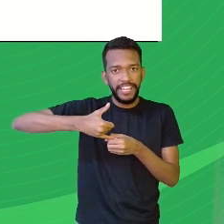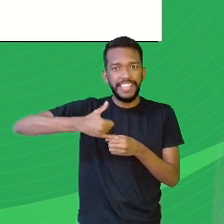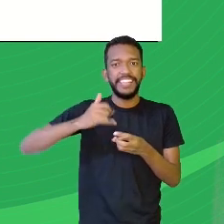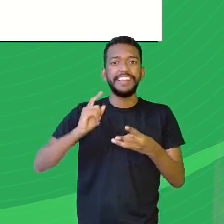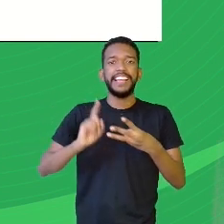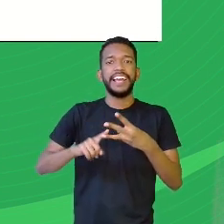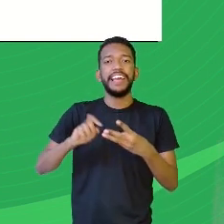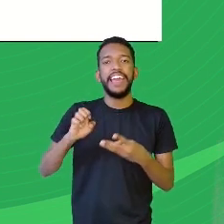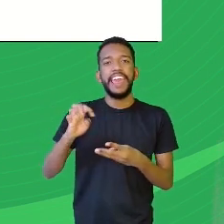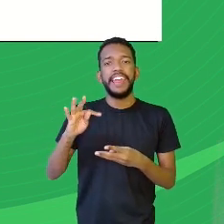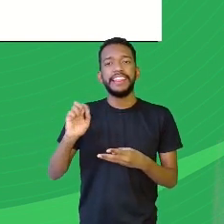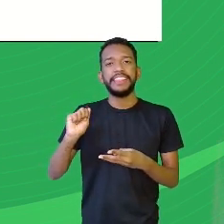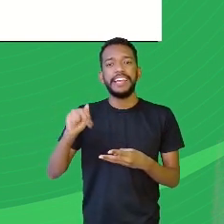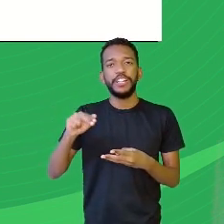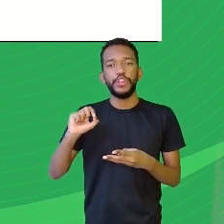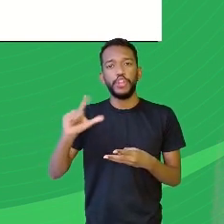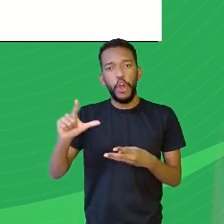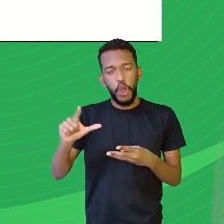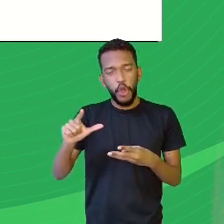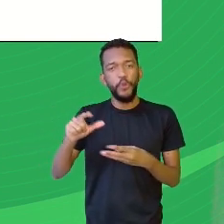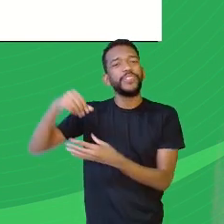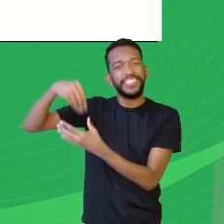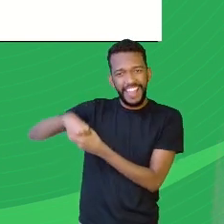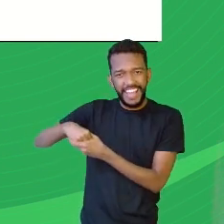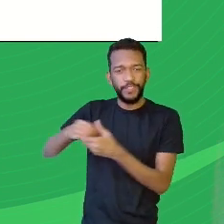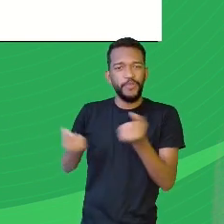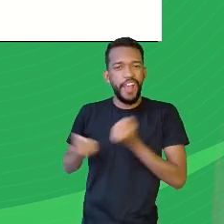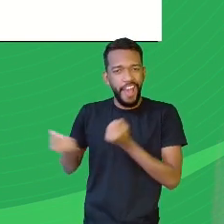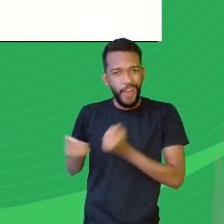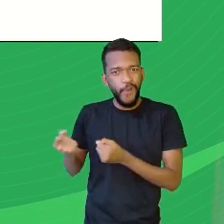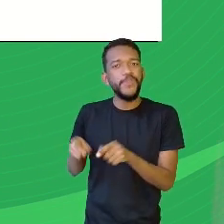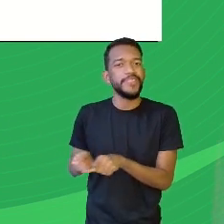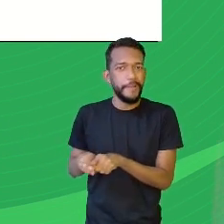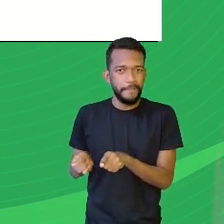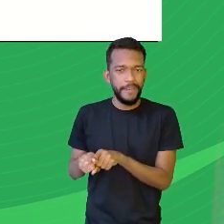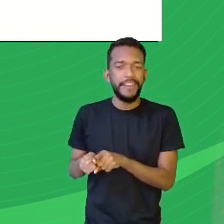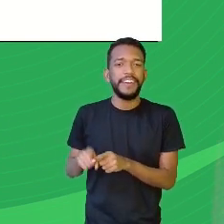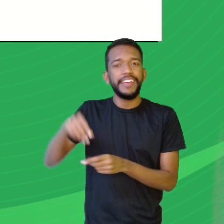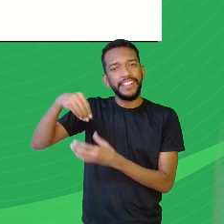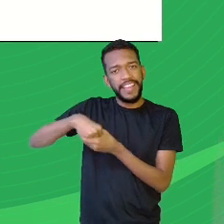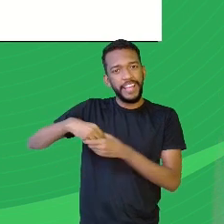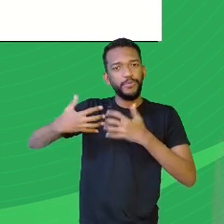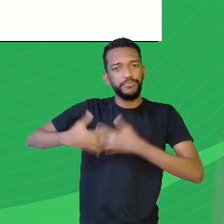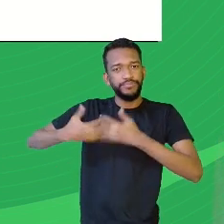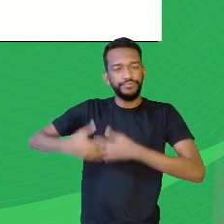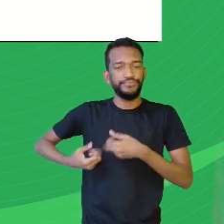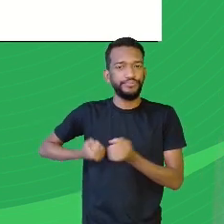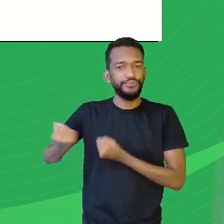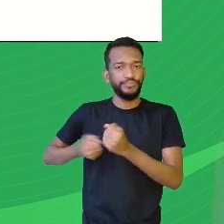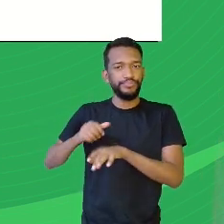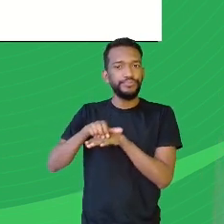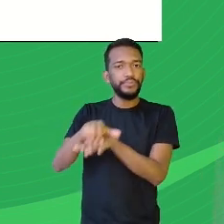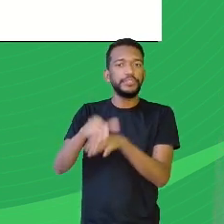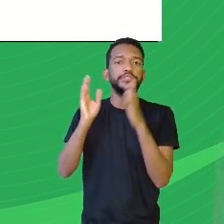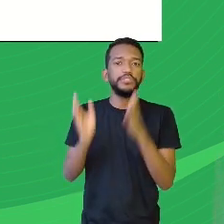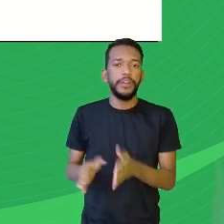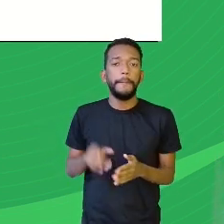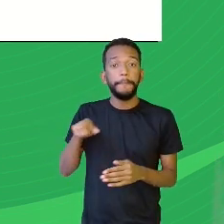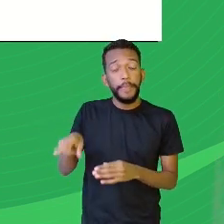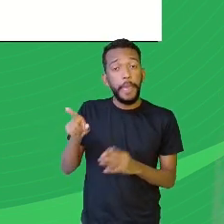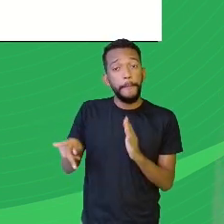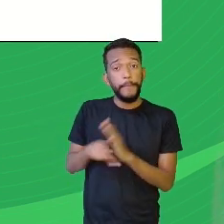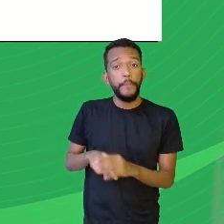álcool etanol, que são usados aí nos transportes, nos automóveis, eles são